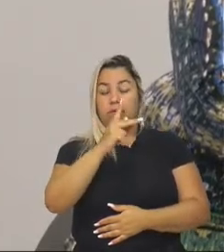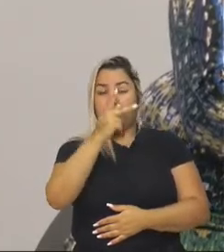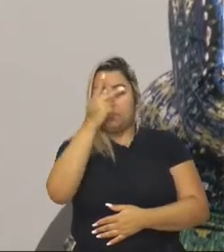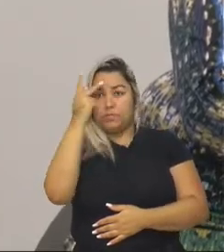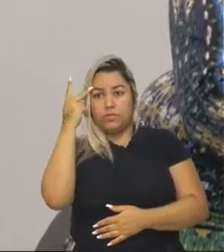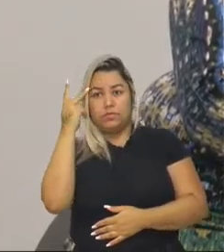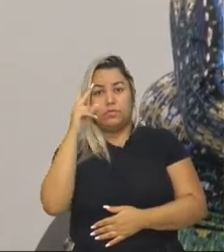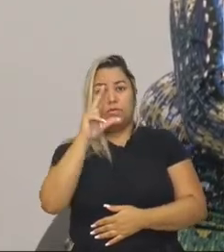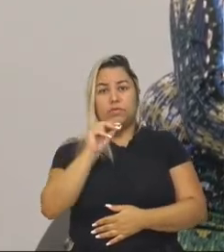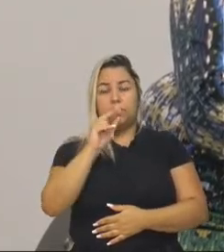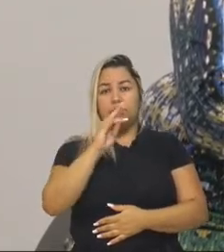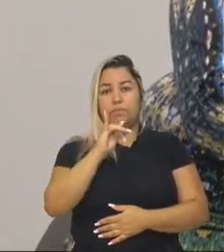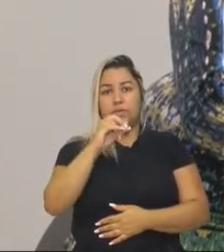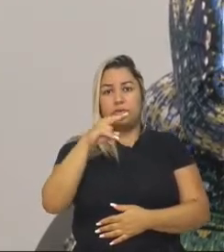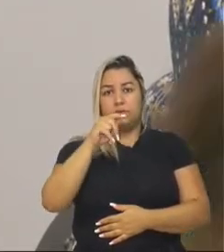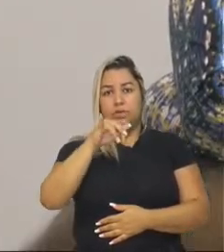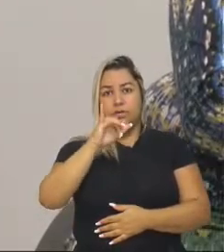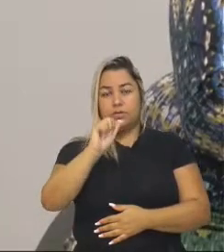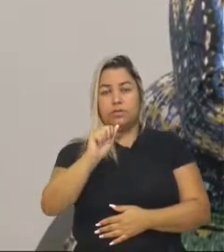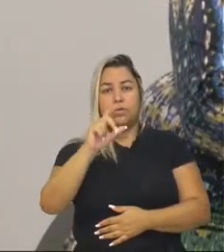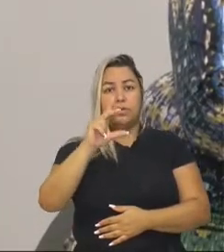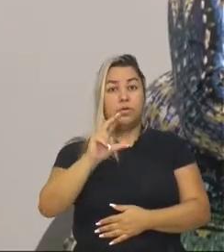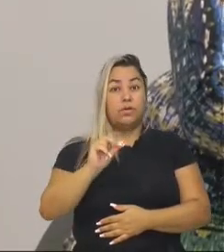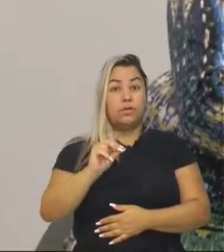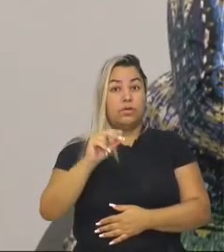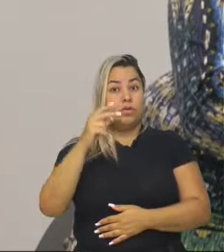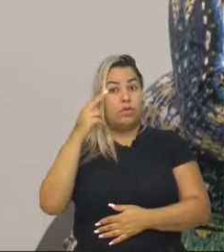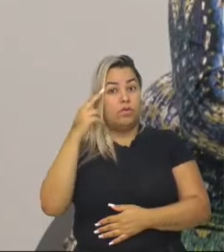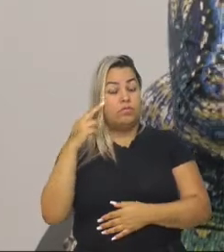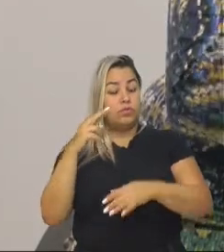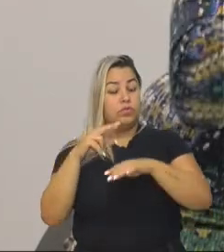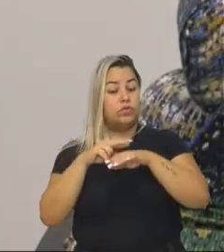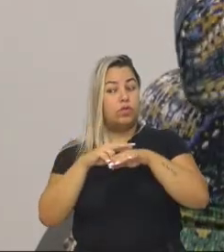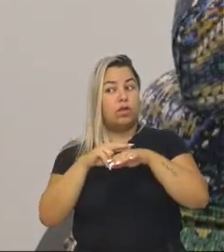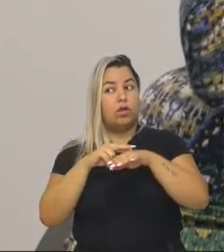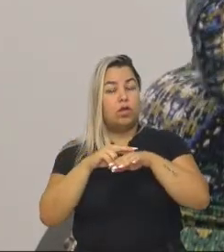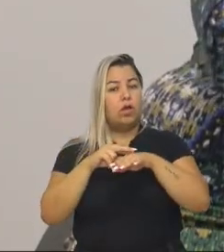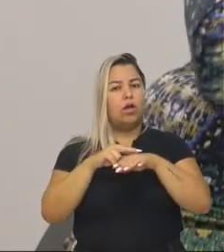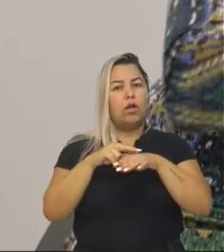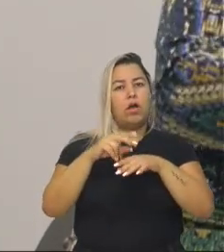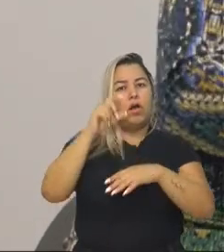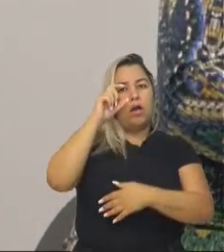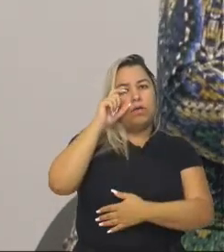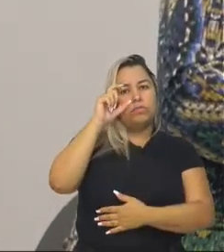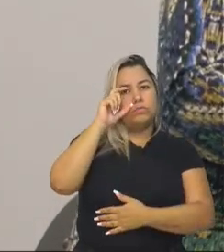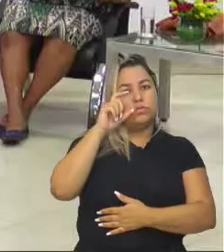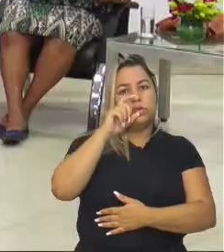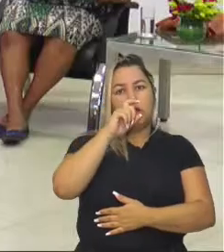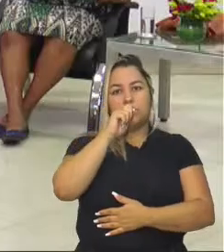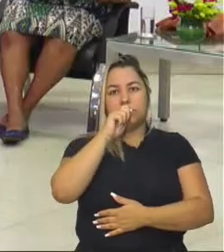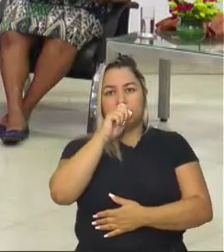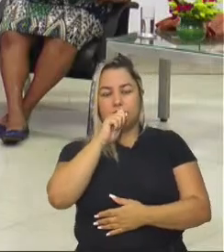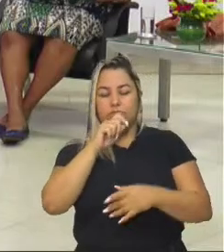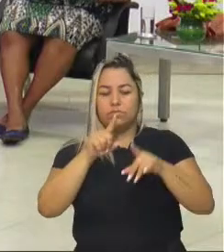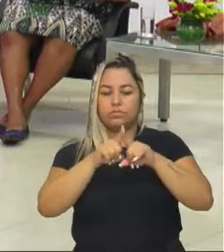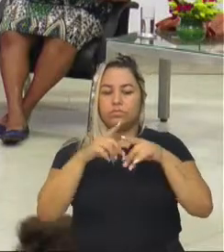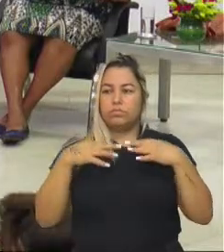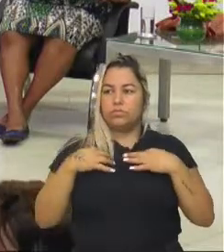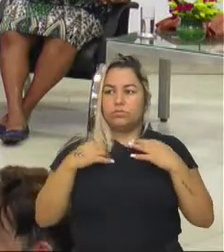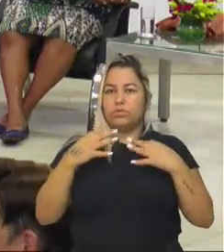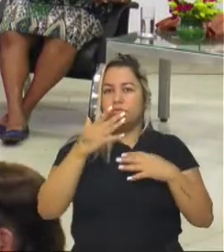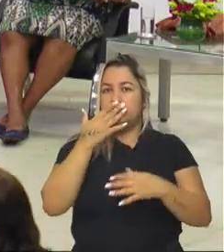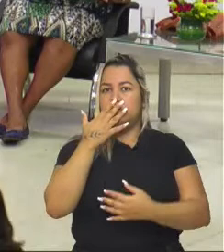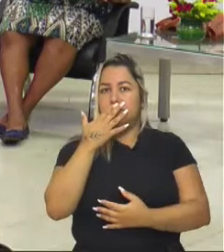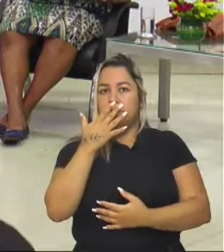Tenho cabelo curtinho, meio rosa, meio louro. Estou de óculos laranja. Uma camisa social assim meio colorida também,